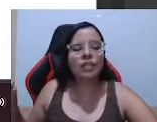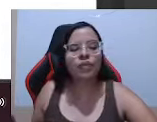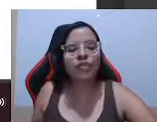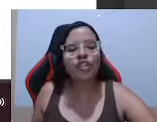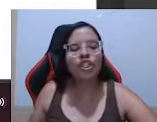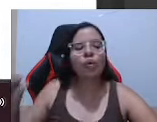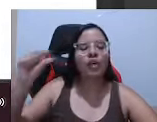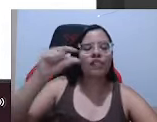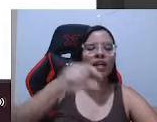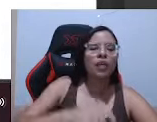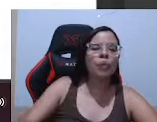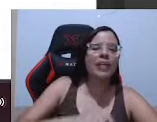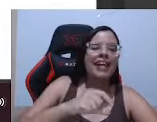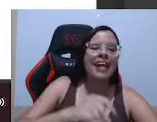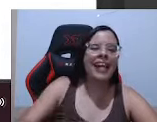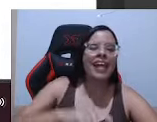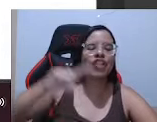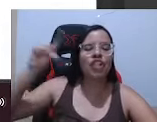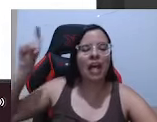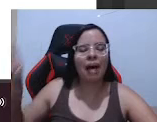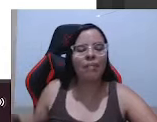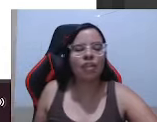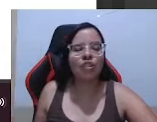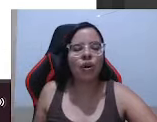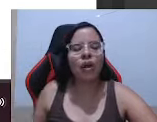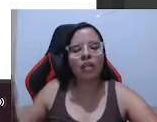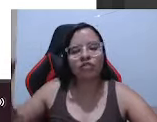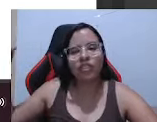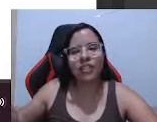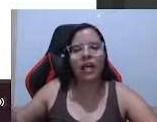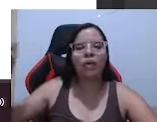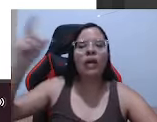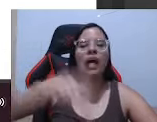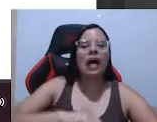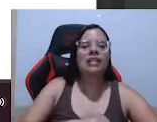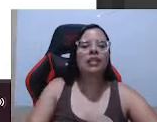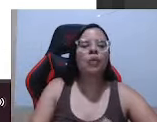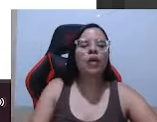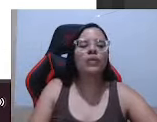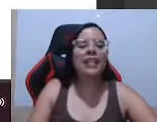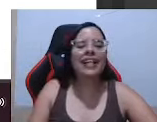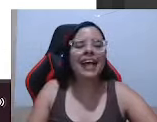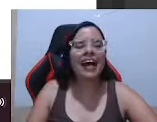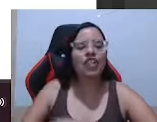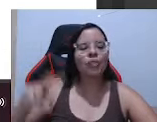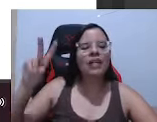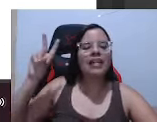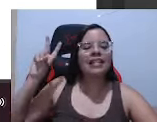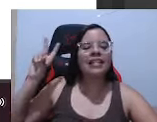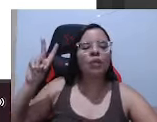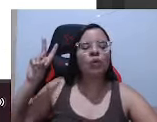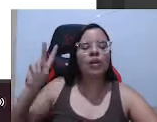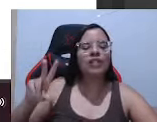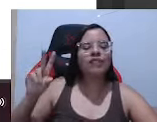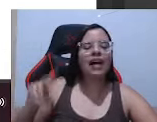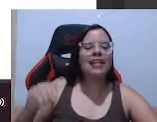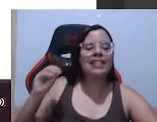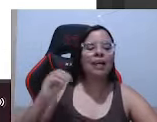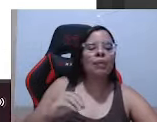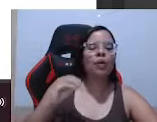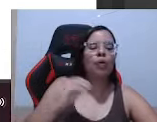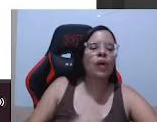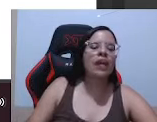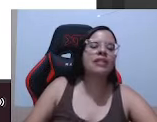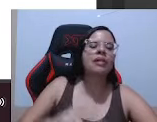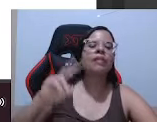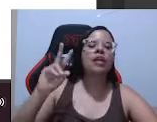e educação infantil, que vai atribuir da creche à pré-escola, de 0 a 5 anos de idade. São 12 vagas